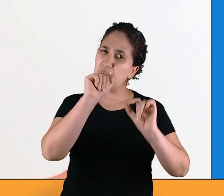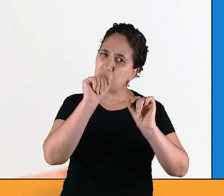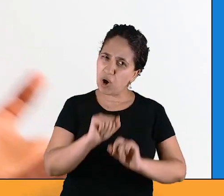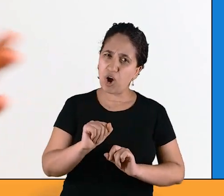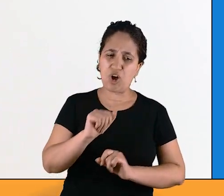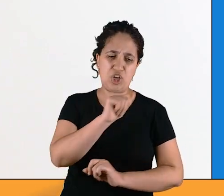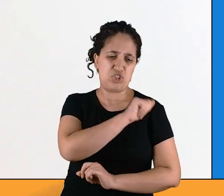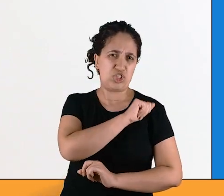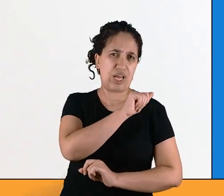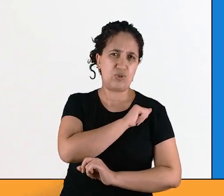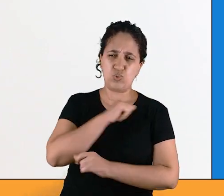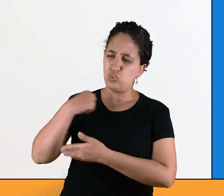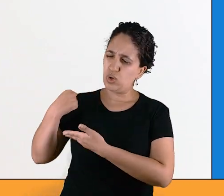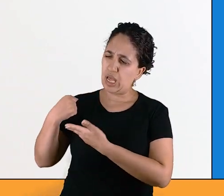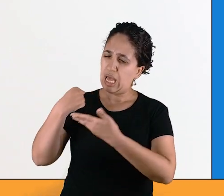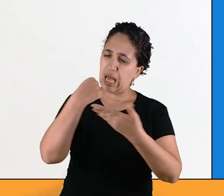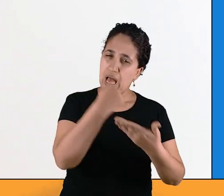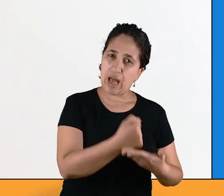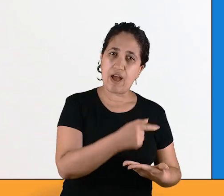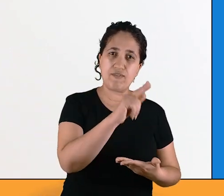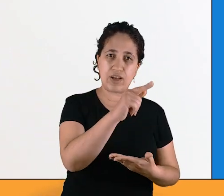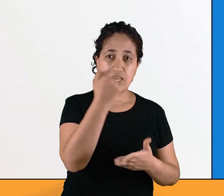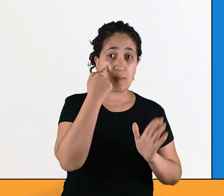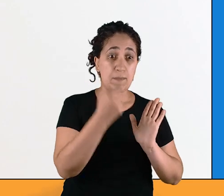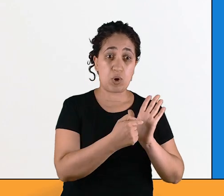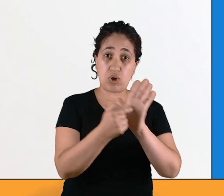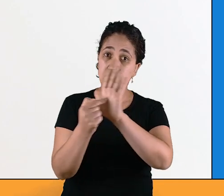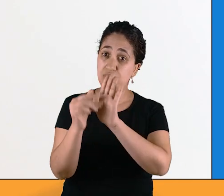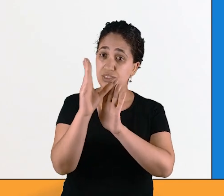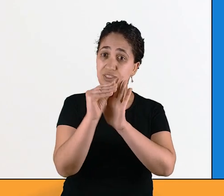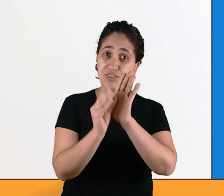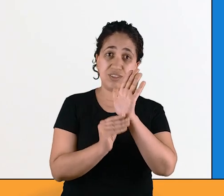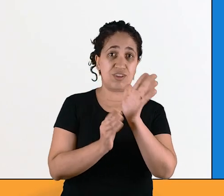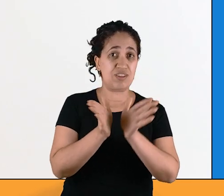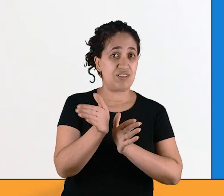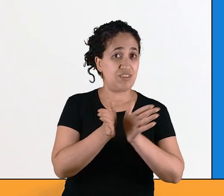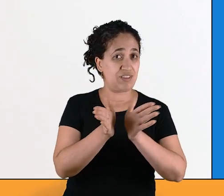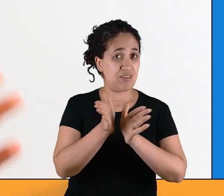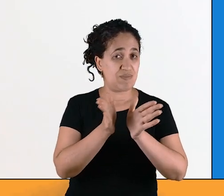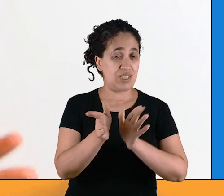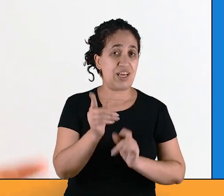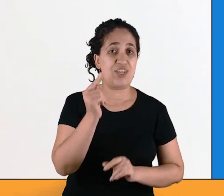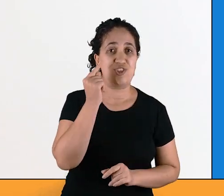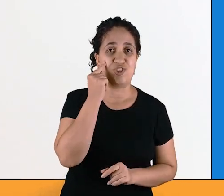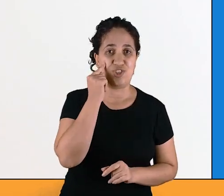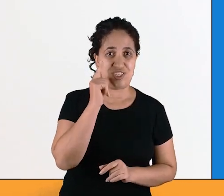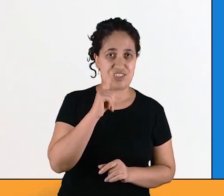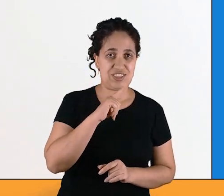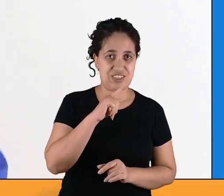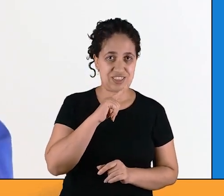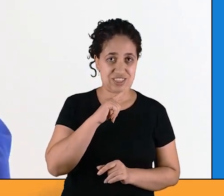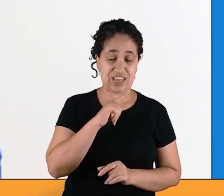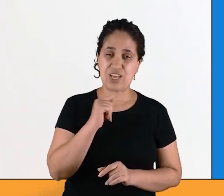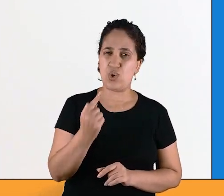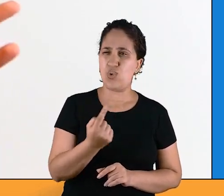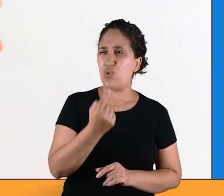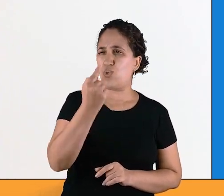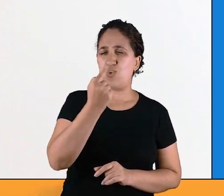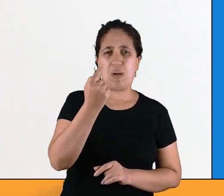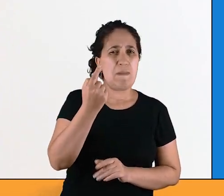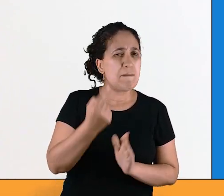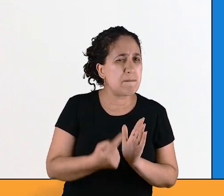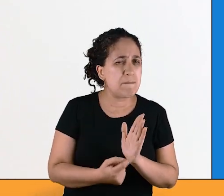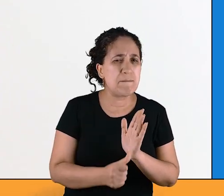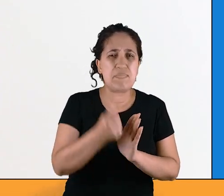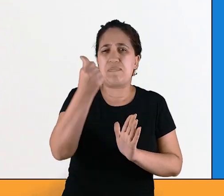podem levar os alunos de vocês e trabalhar também com conteúdo de acessibilidade, a gente pode mencionar o museu que é um dos